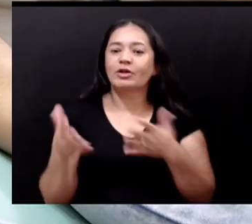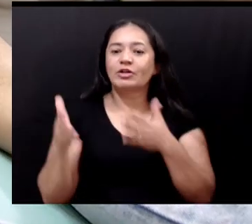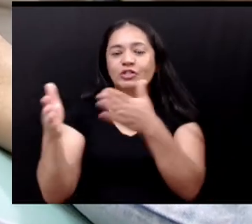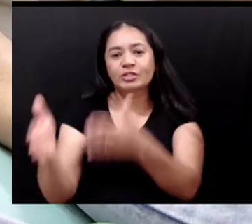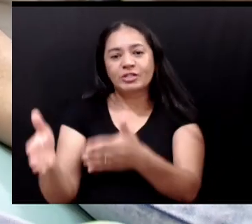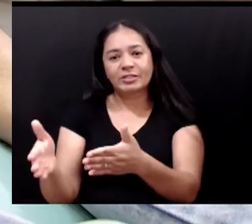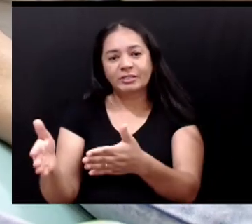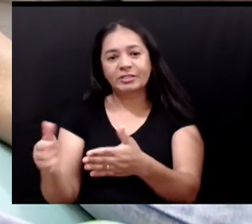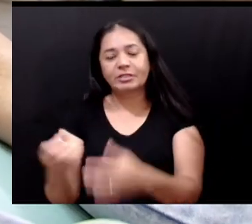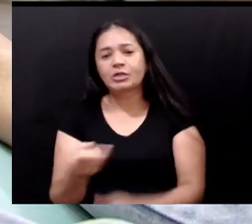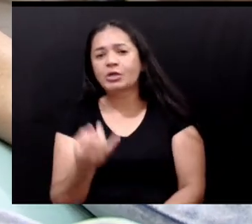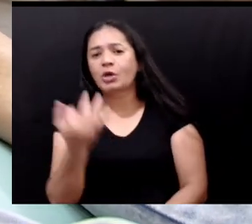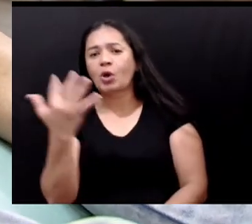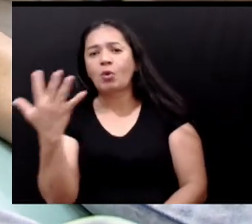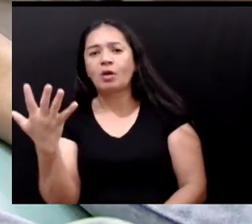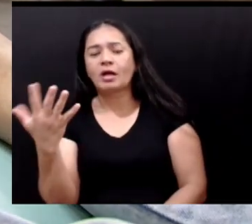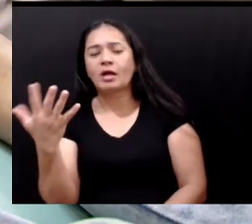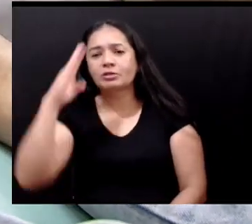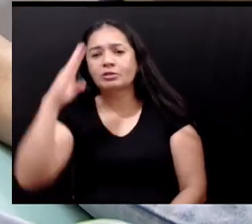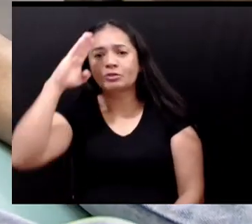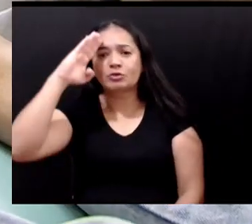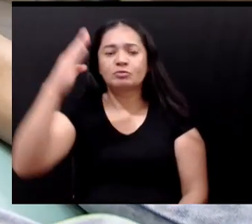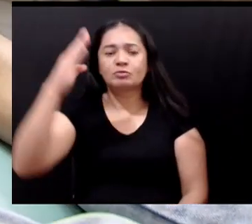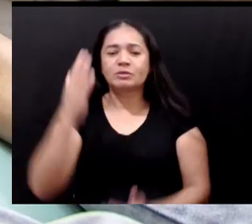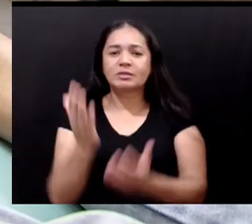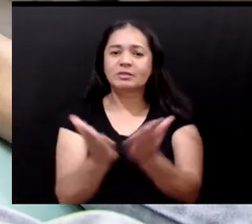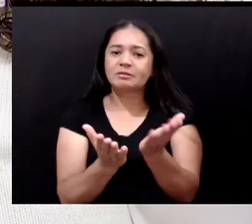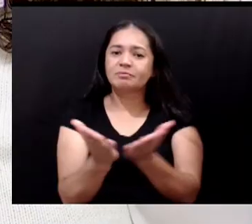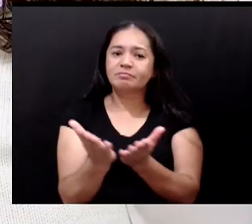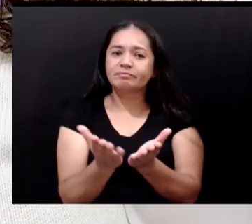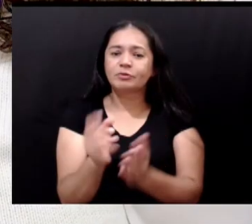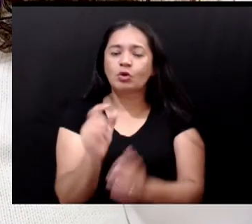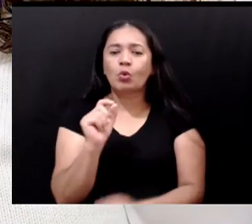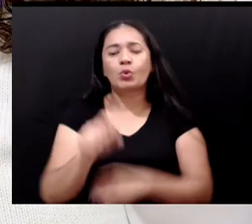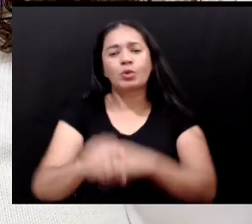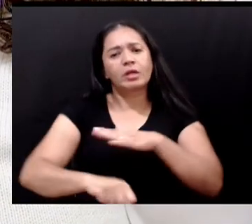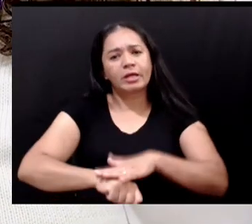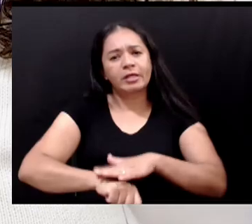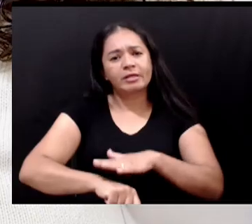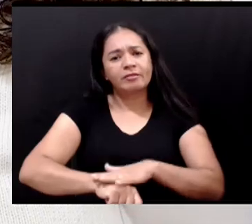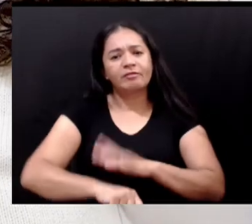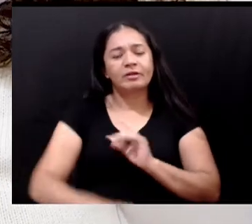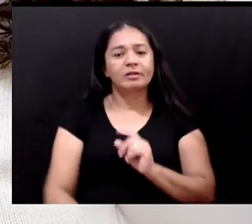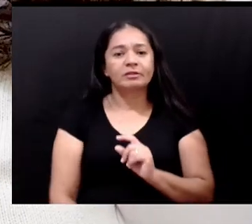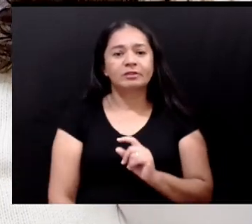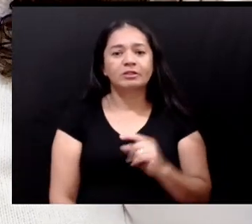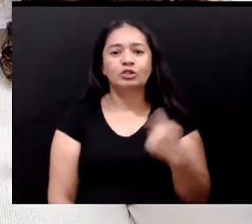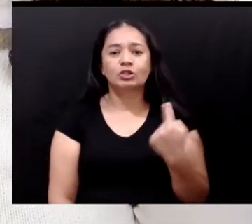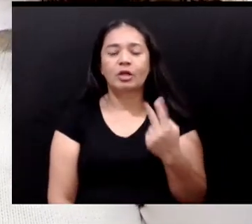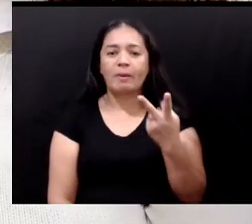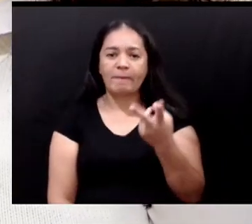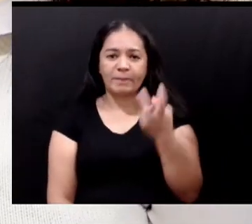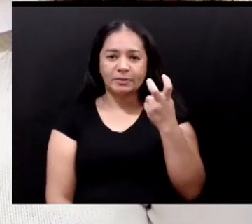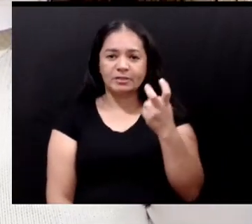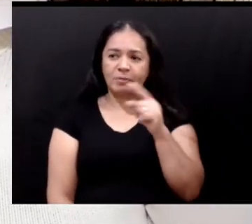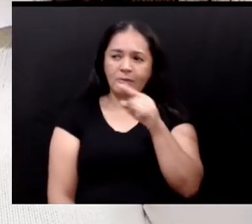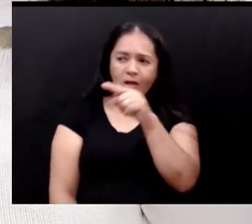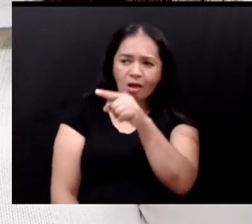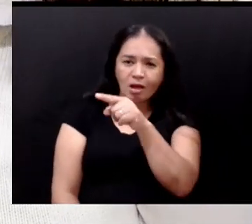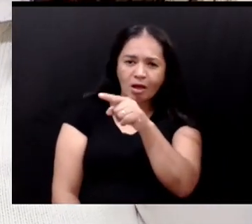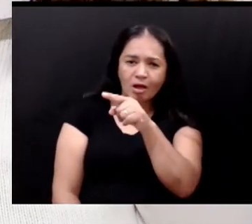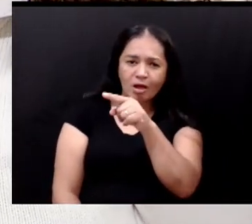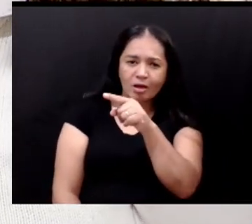são os principais tratamentos, né? O que é feito, porque dá pra gente ver ali ao fundo que dá para lixar,